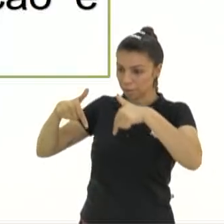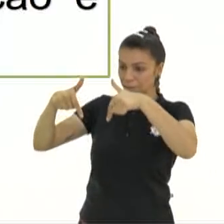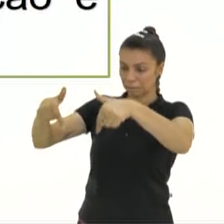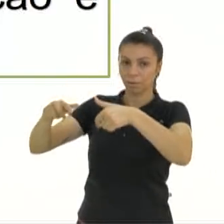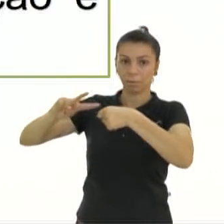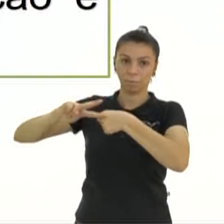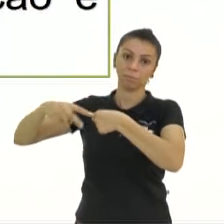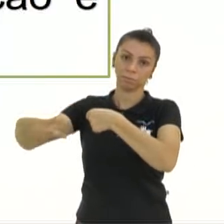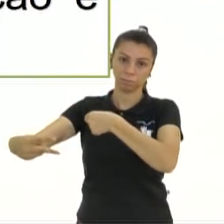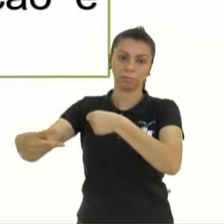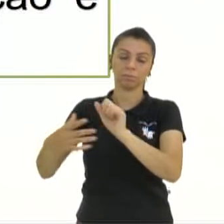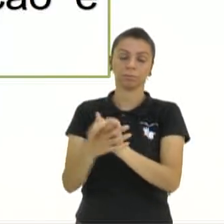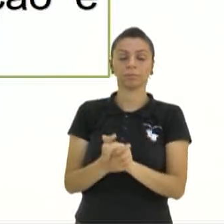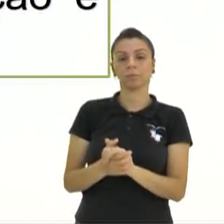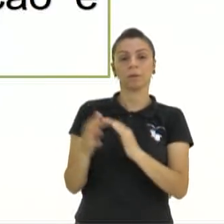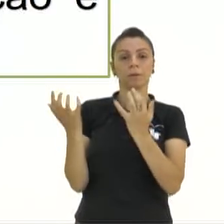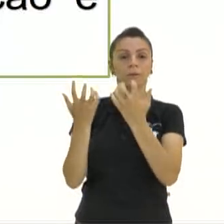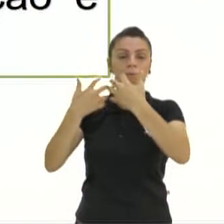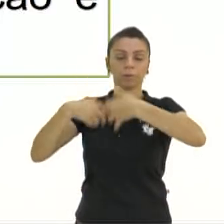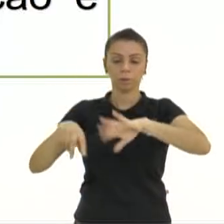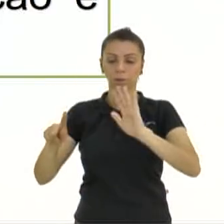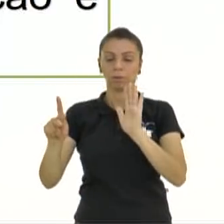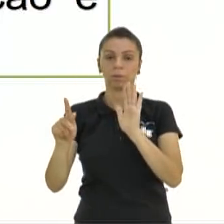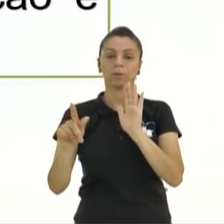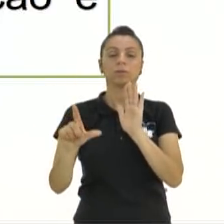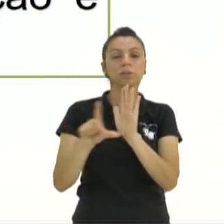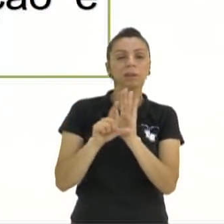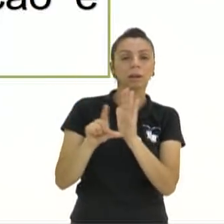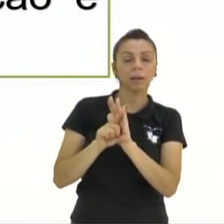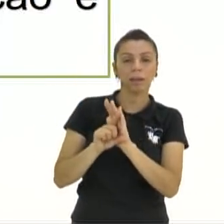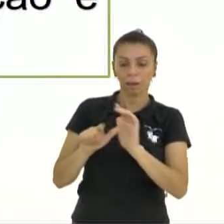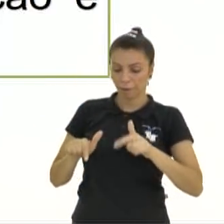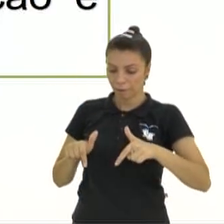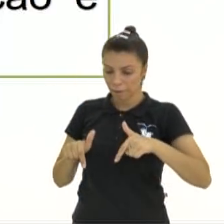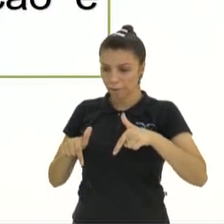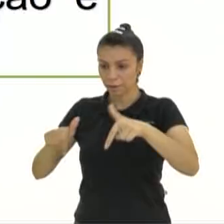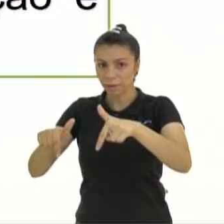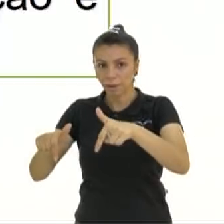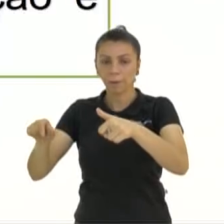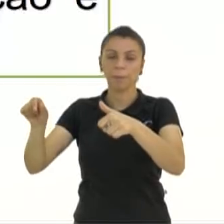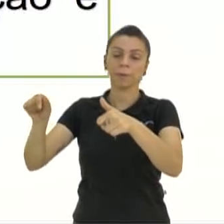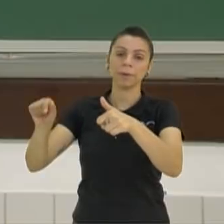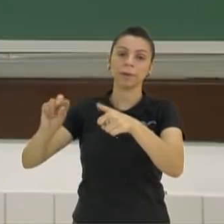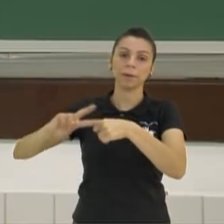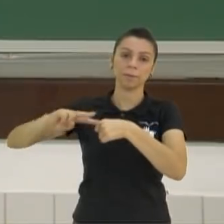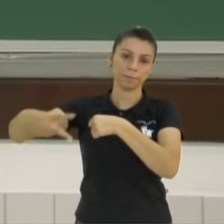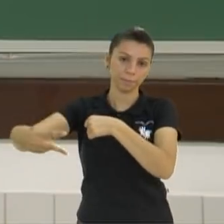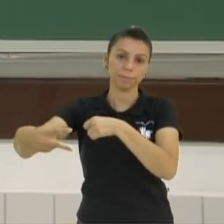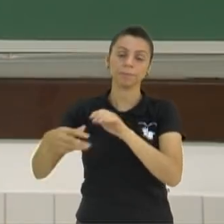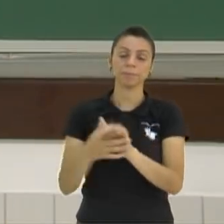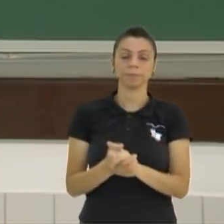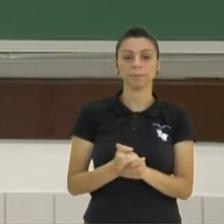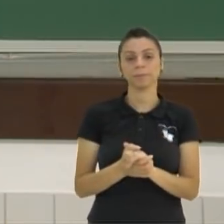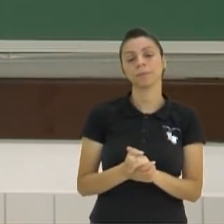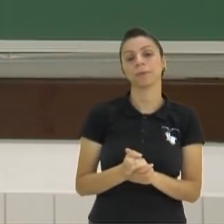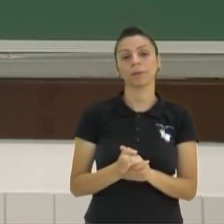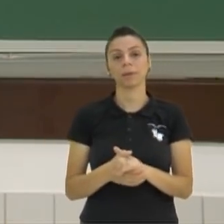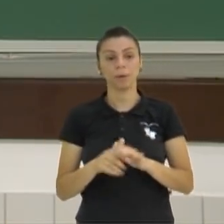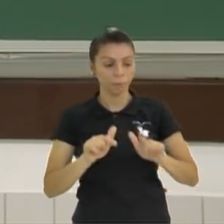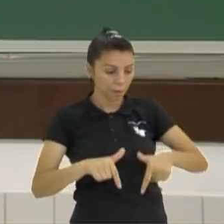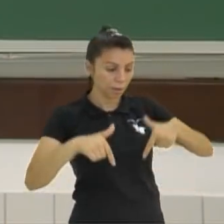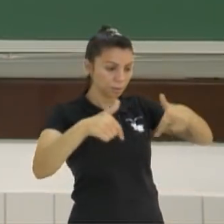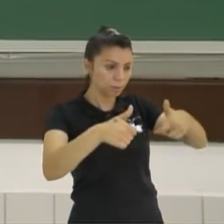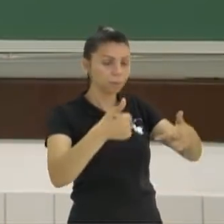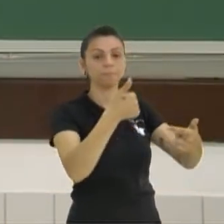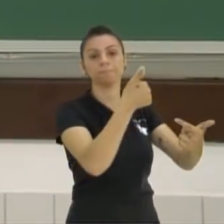uma consequência. Funciona como uma lei de ação e reação. Então, enquanto ações positivas geram Dharma, tudo